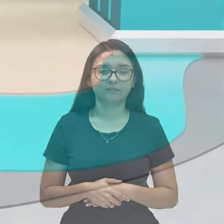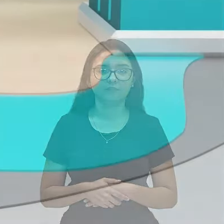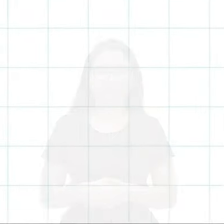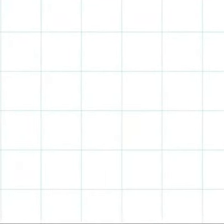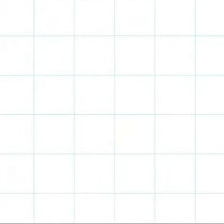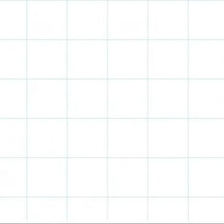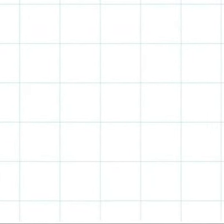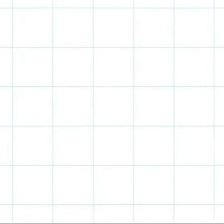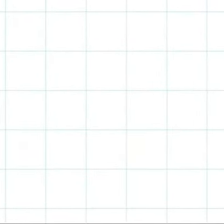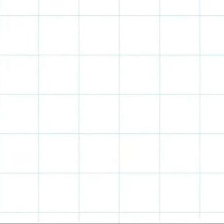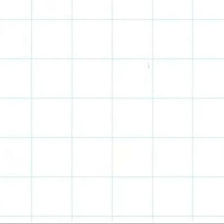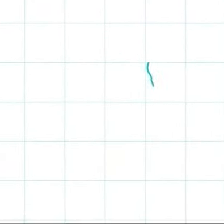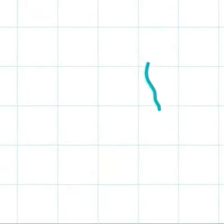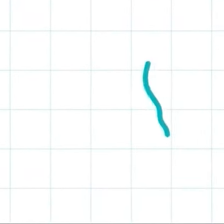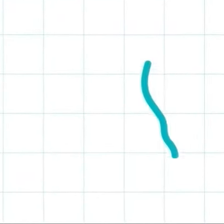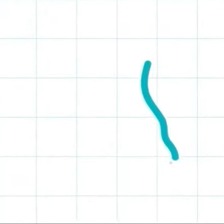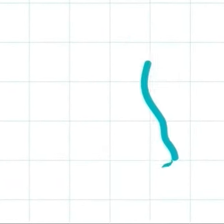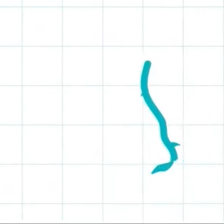lá.